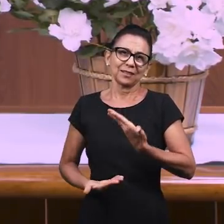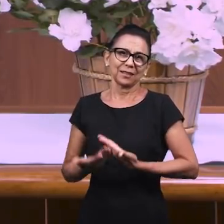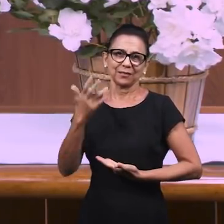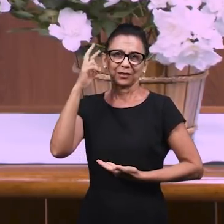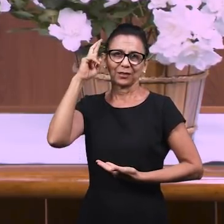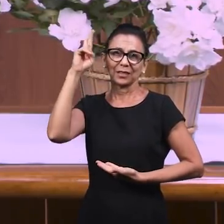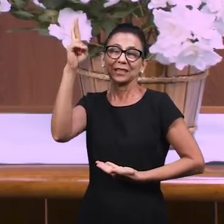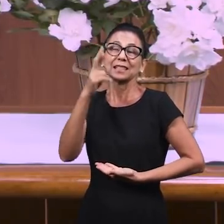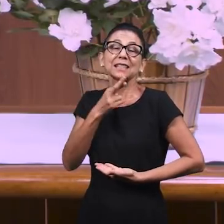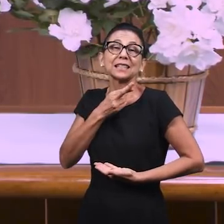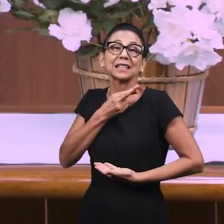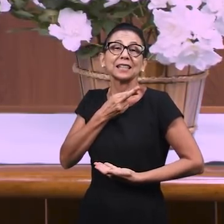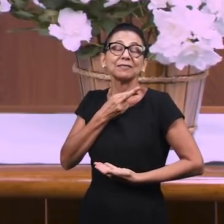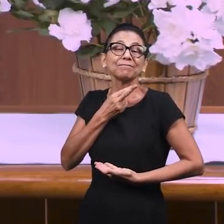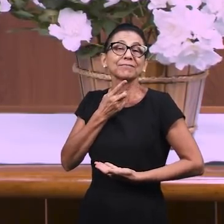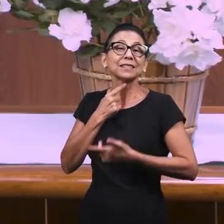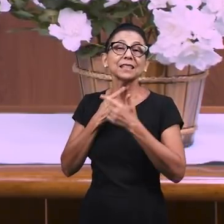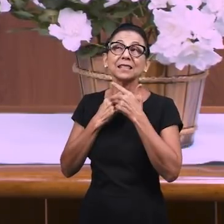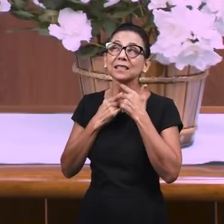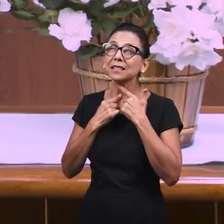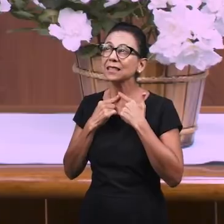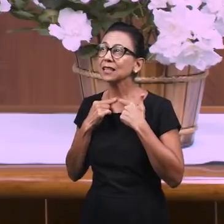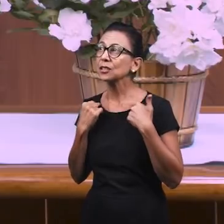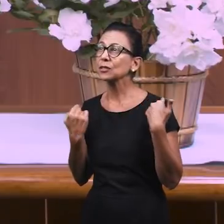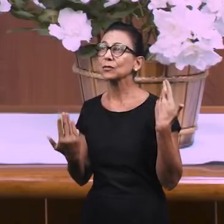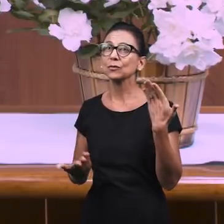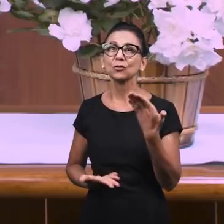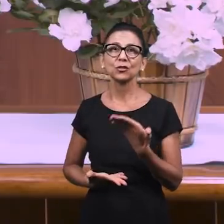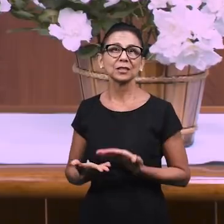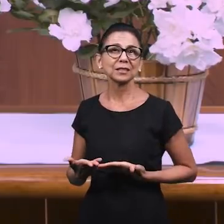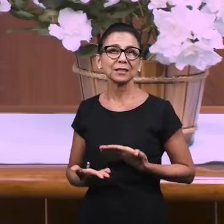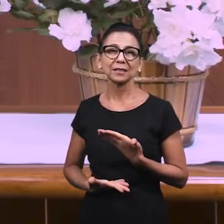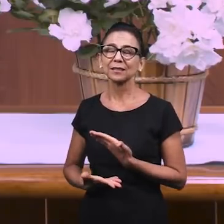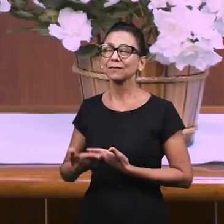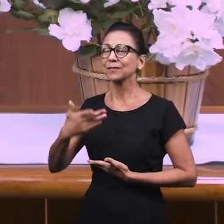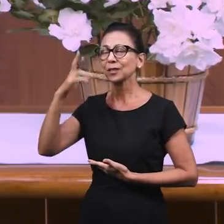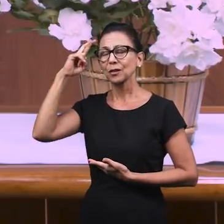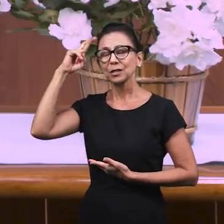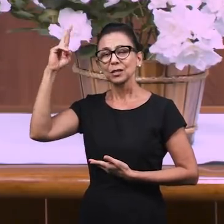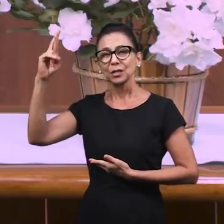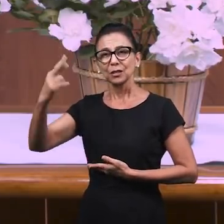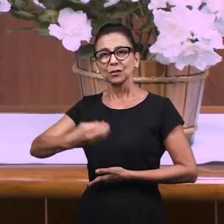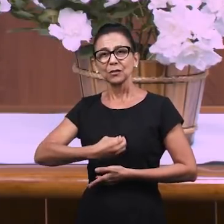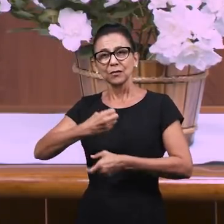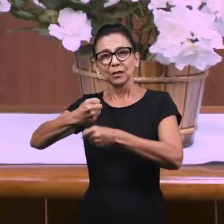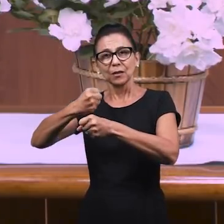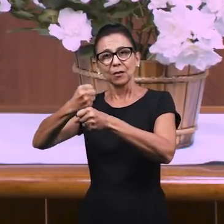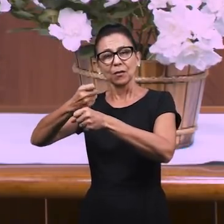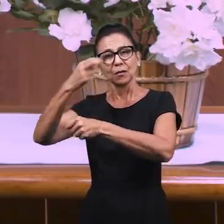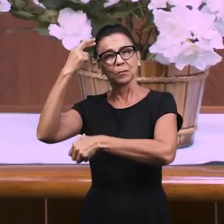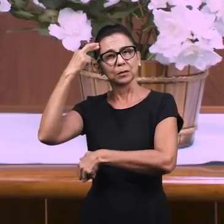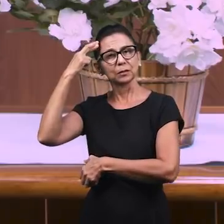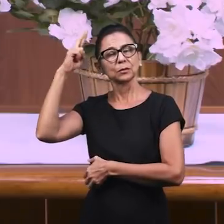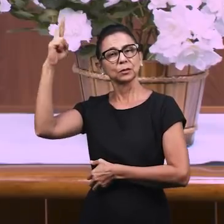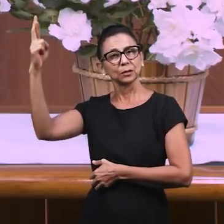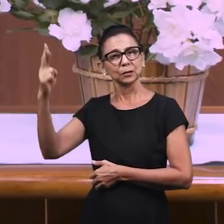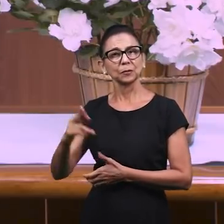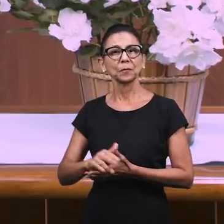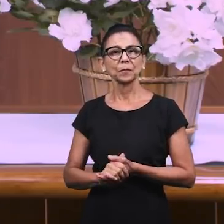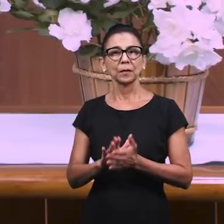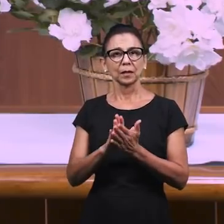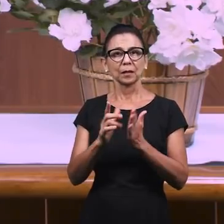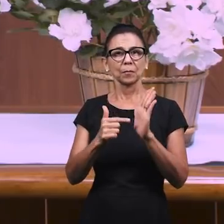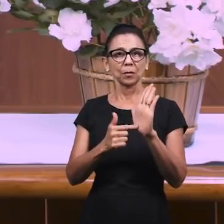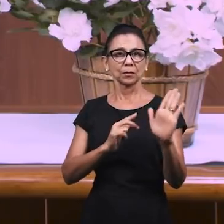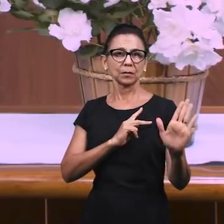sede de estar na presença do Senhor, de viver intensamente, abundantemente a obra do Senhor, como